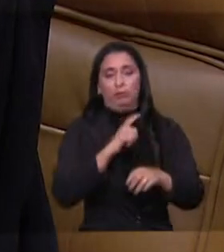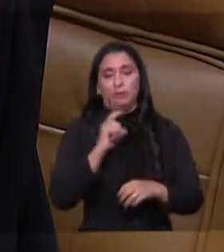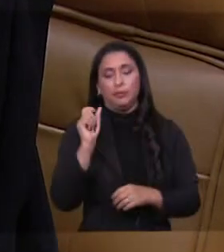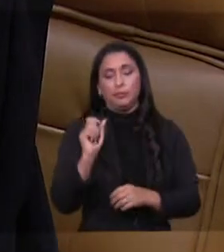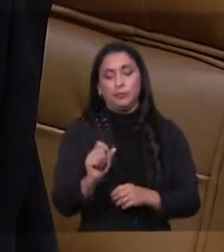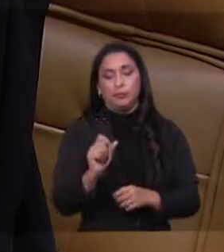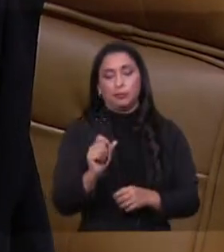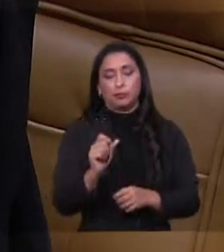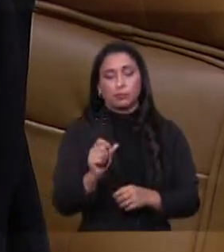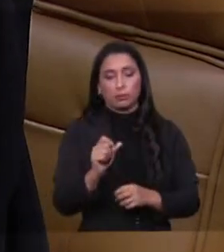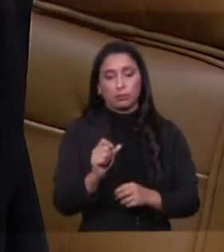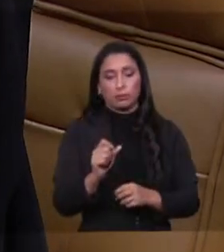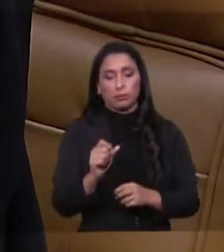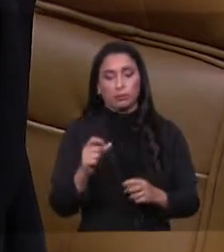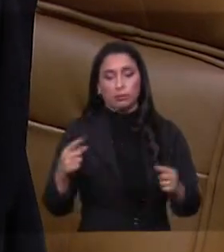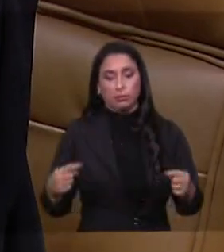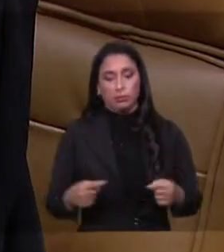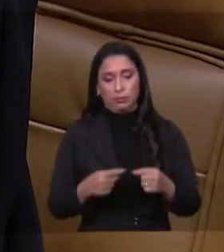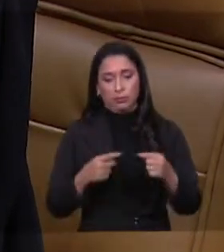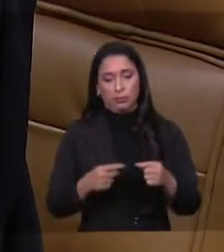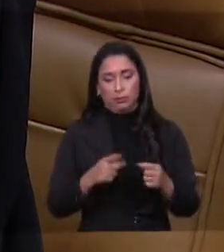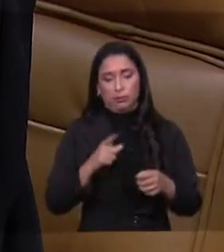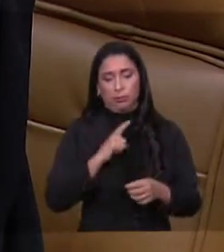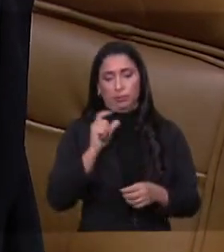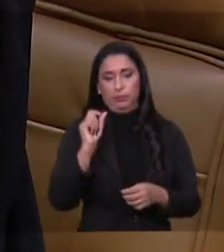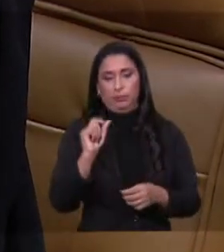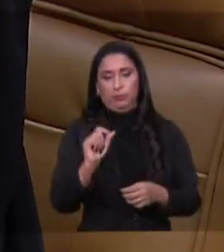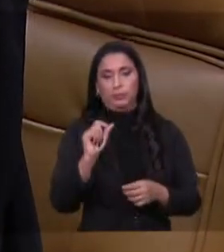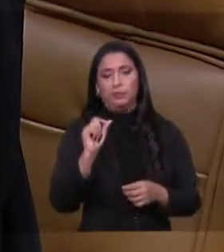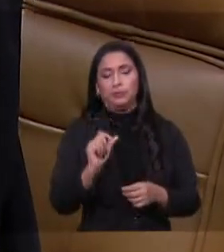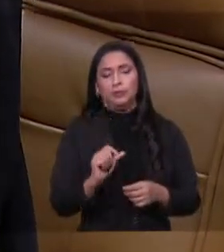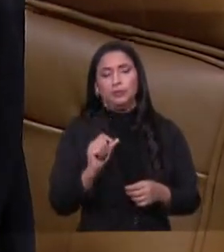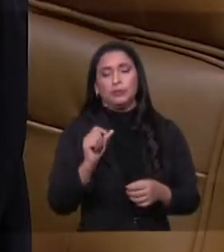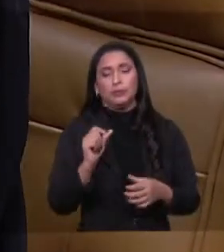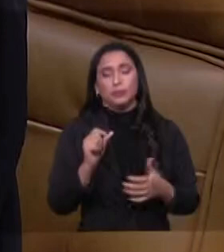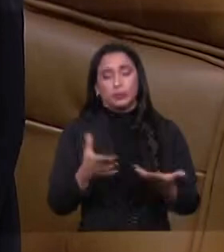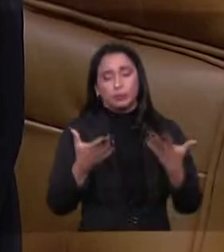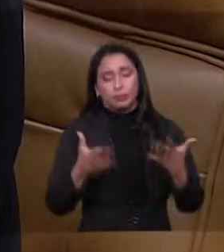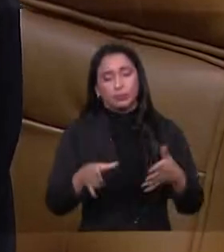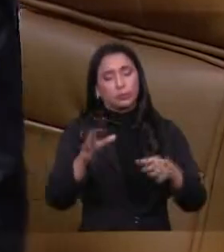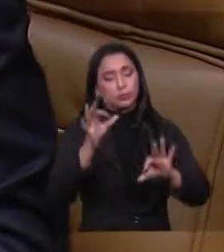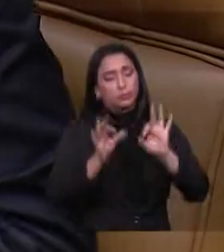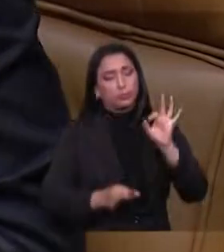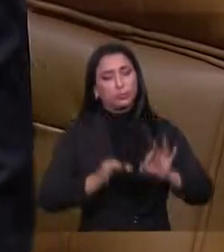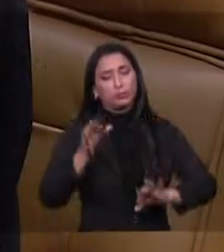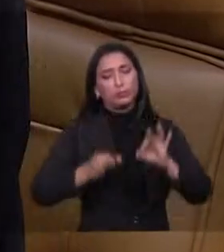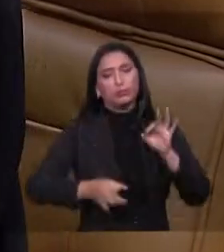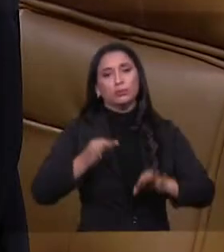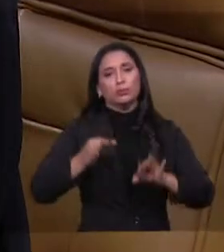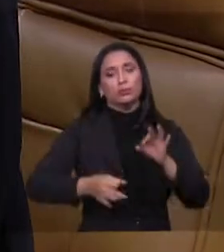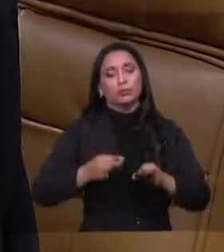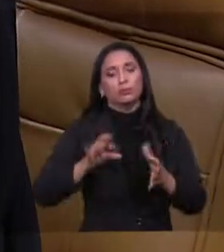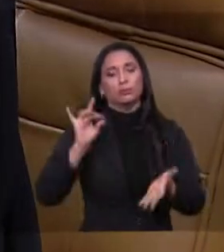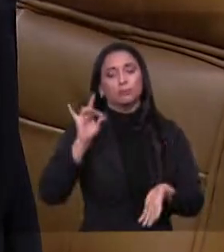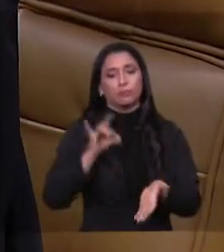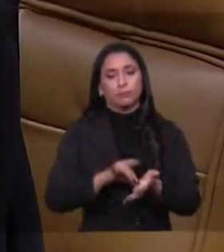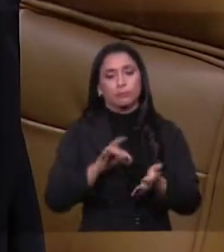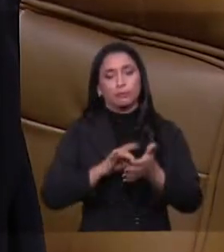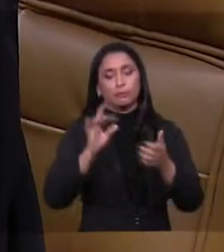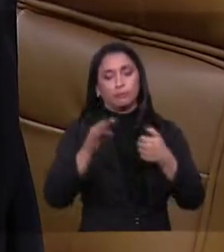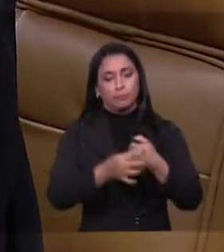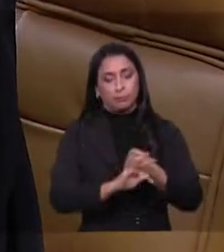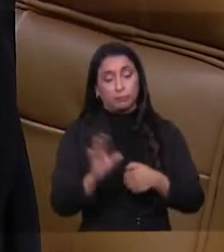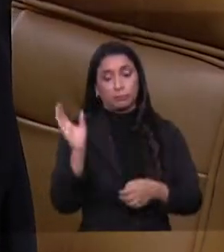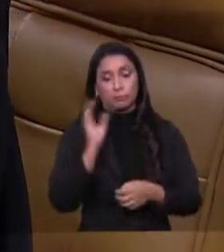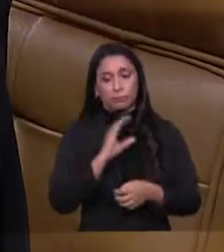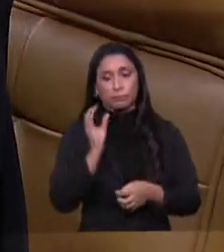de diligenciar adequadamente, em processos administrativos ou judiciais, atuando de forma eficiente, técnica e